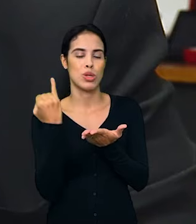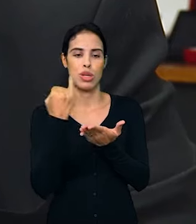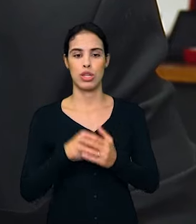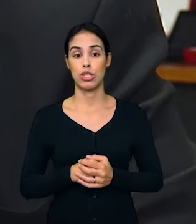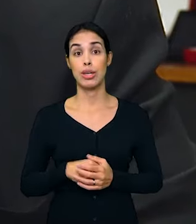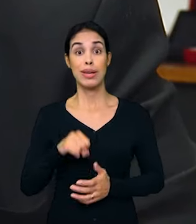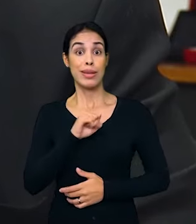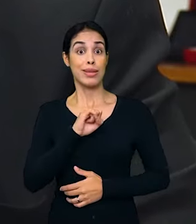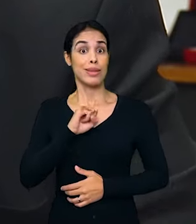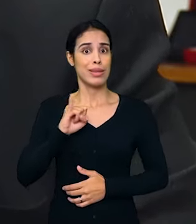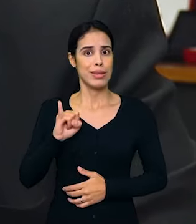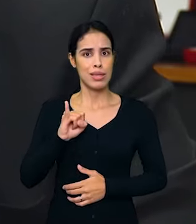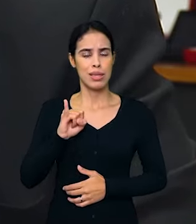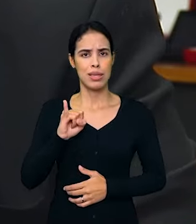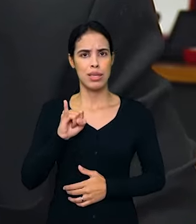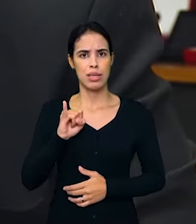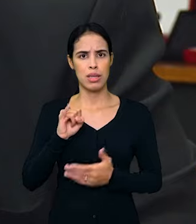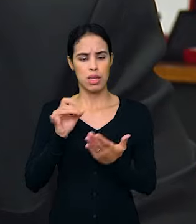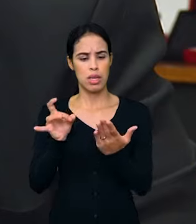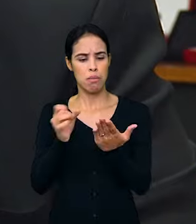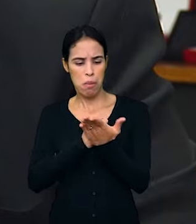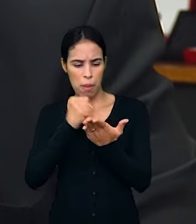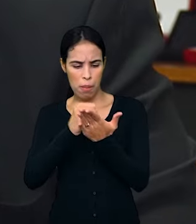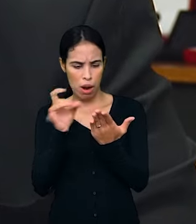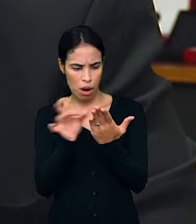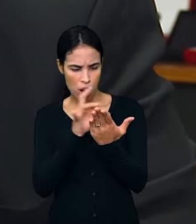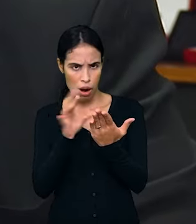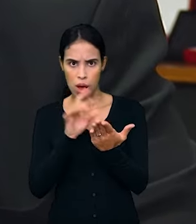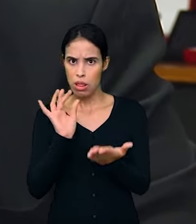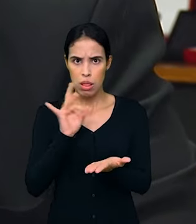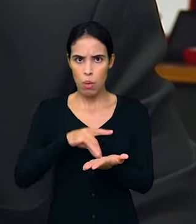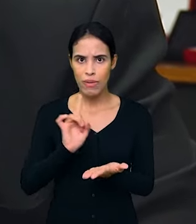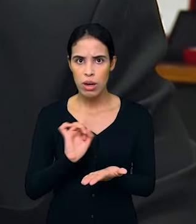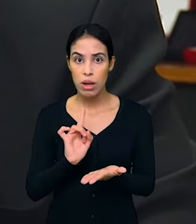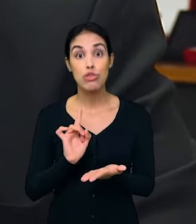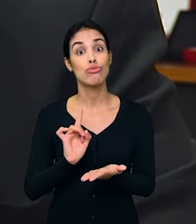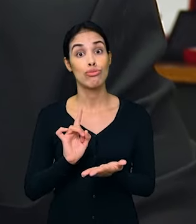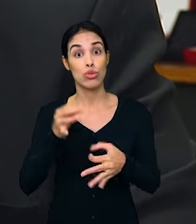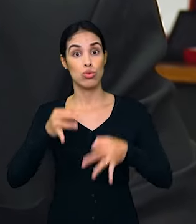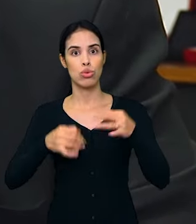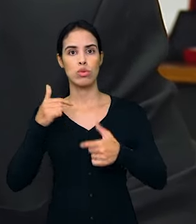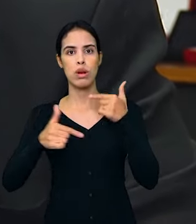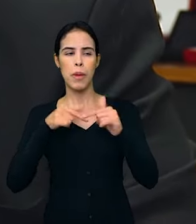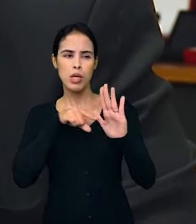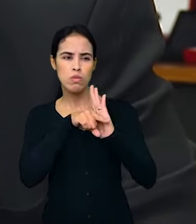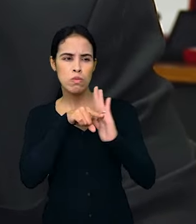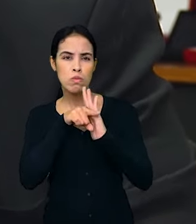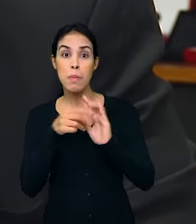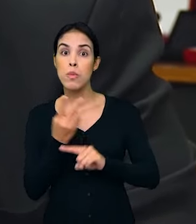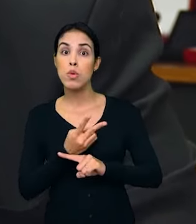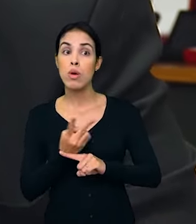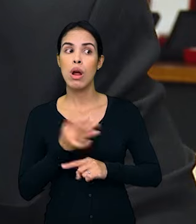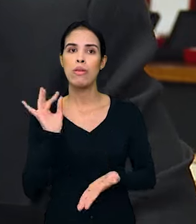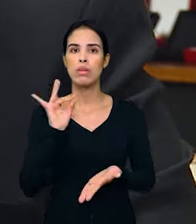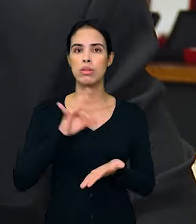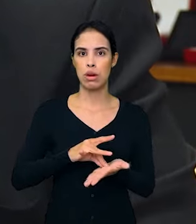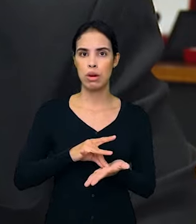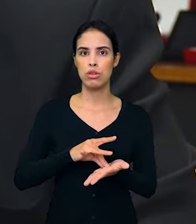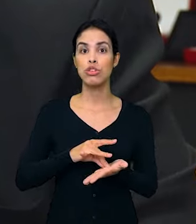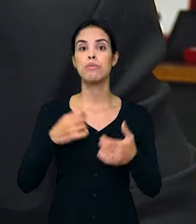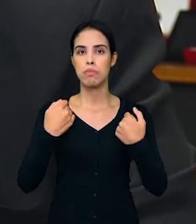por acaso aqueles dados são irreais, é a Justiça do Trabalho que vai procurar a verdade real para